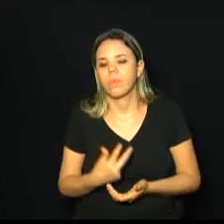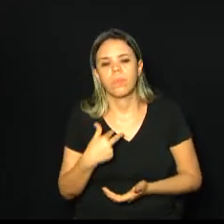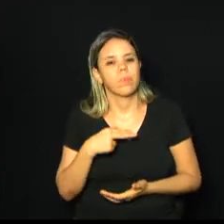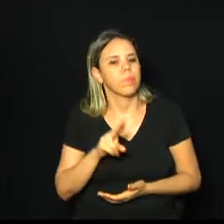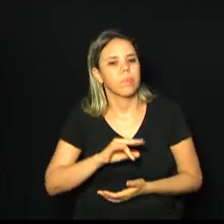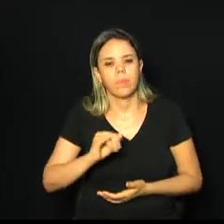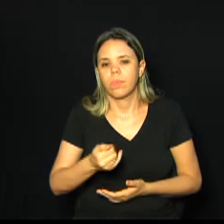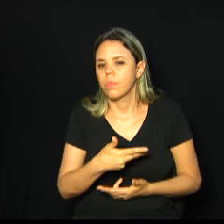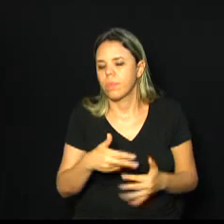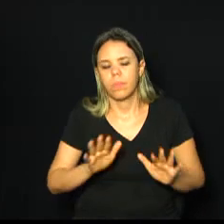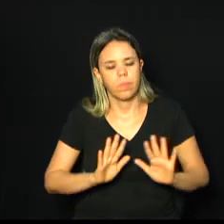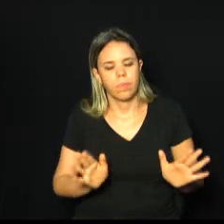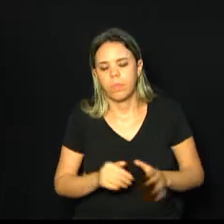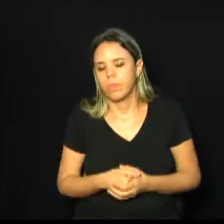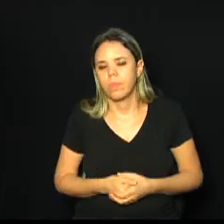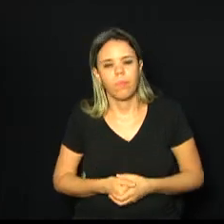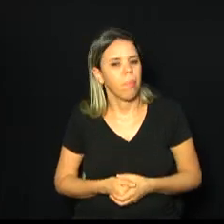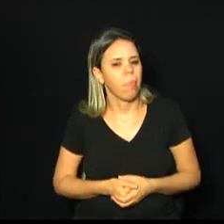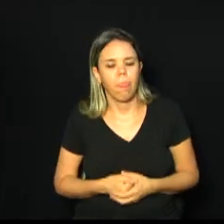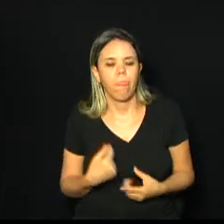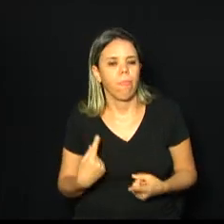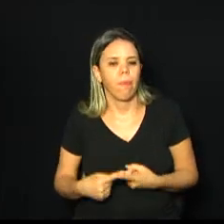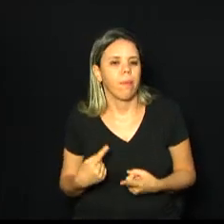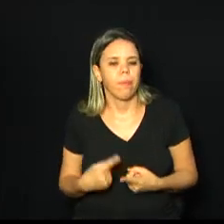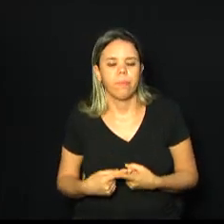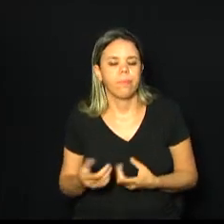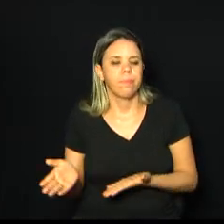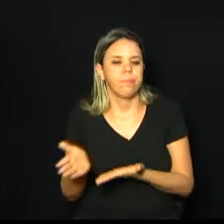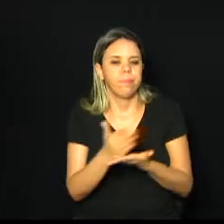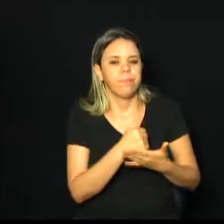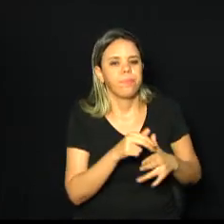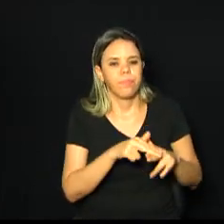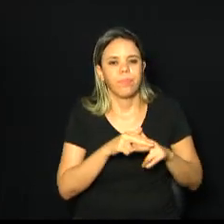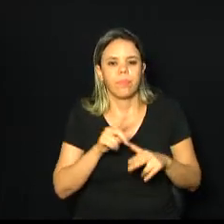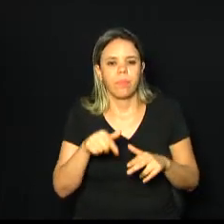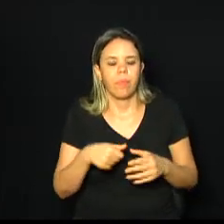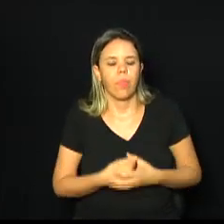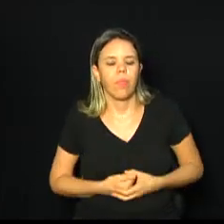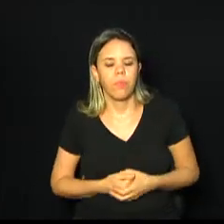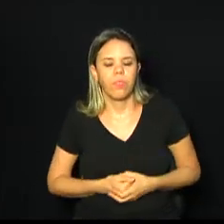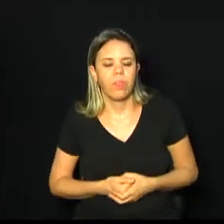usado para outra coisa, porque ele foi coletado especificamente para aquilo.